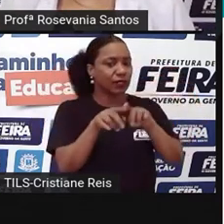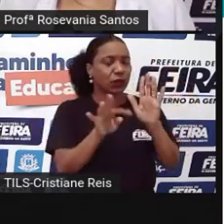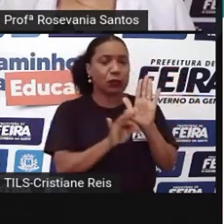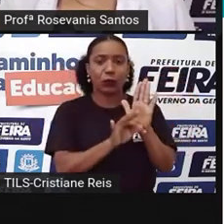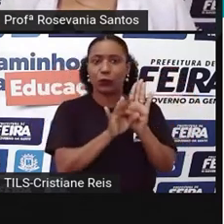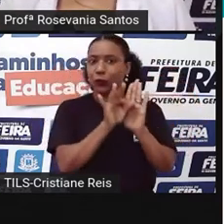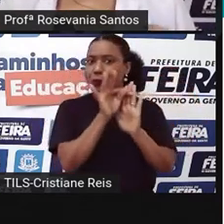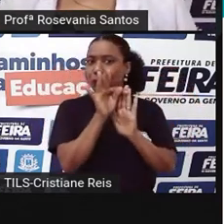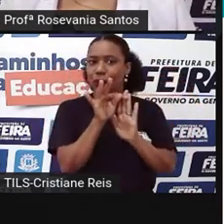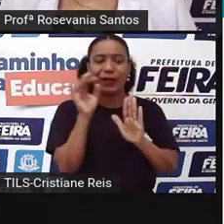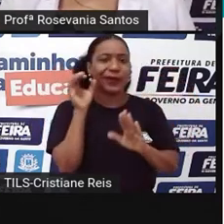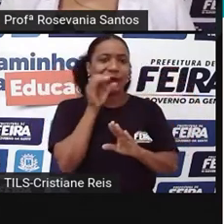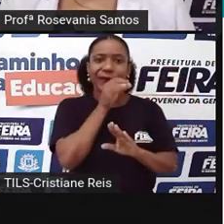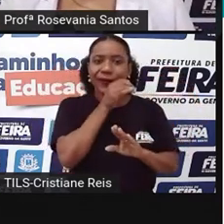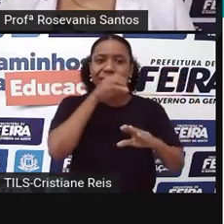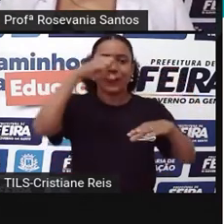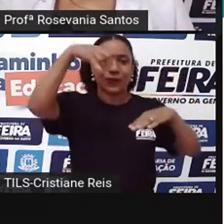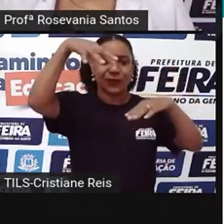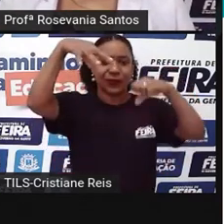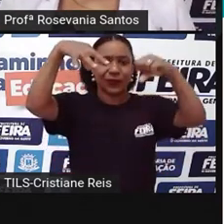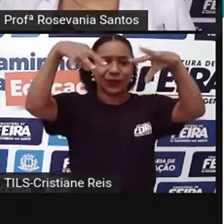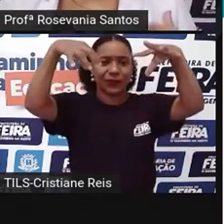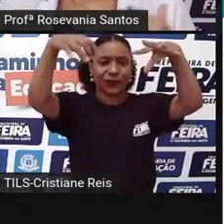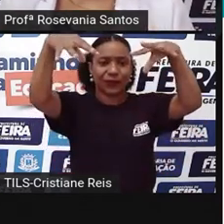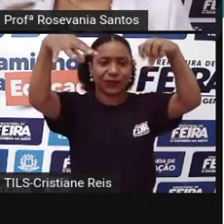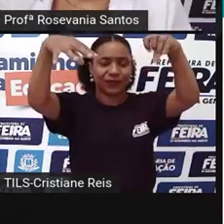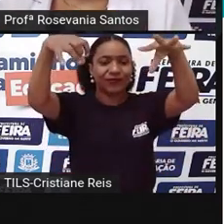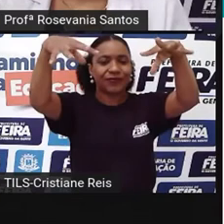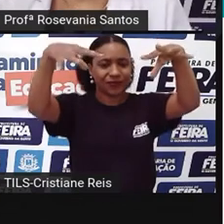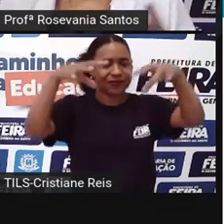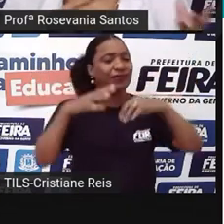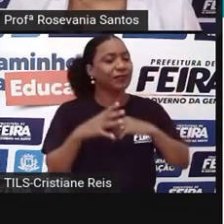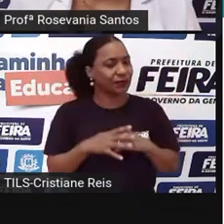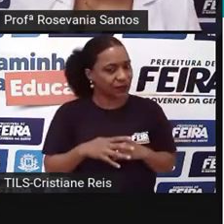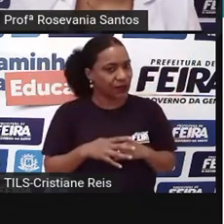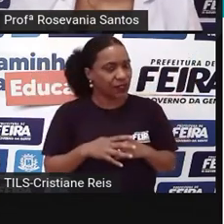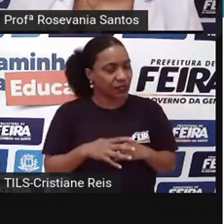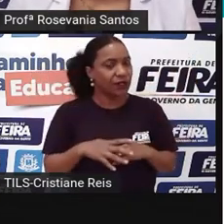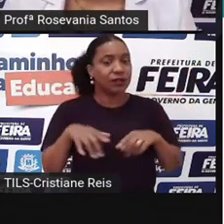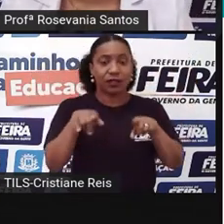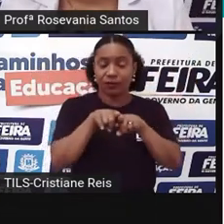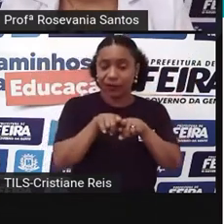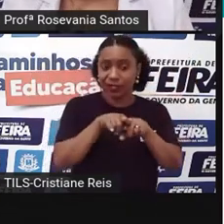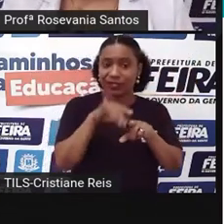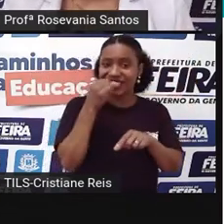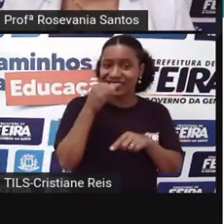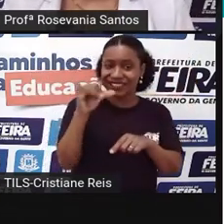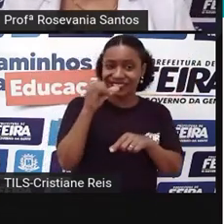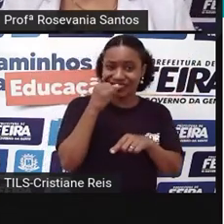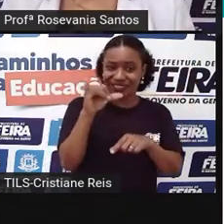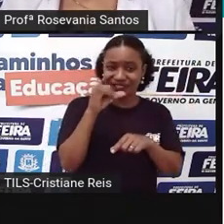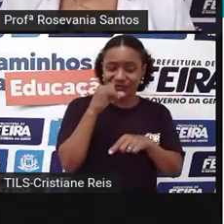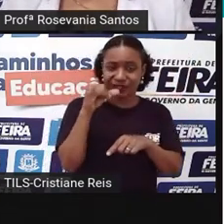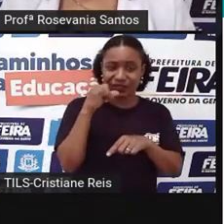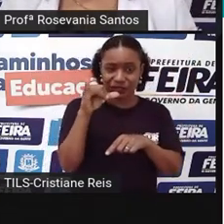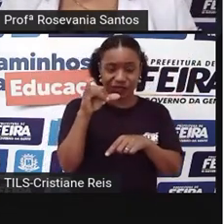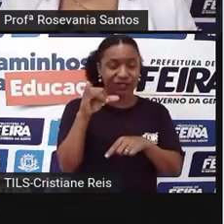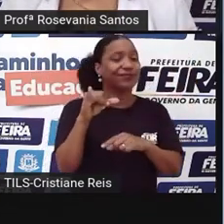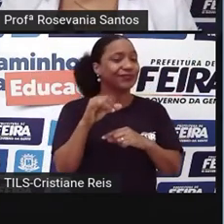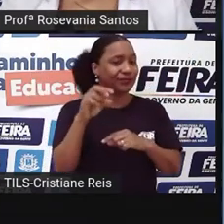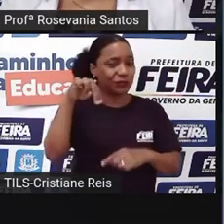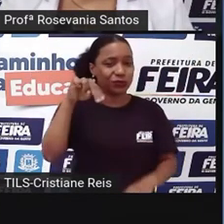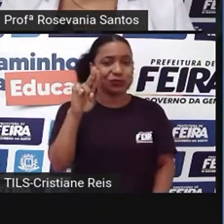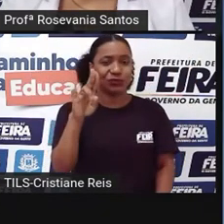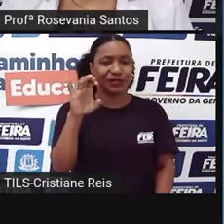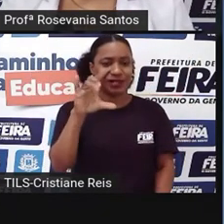disso, mas a gente vai ter aí, até quando se fala de energia nuclear, nós também temos nessa região, né? Então, ela é